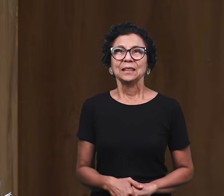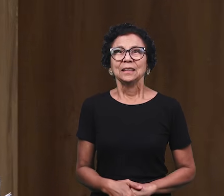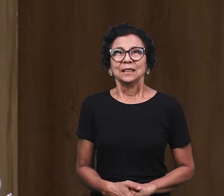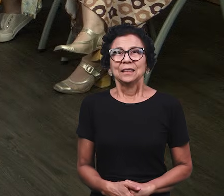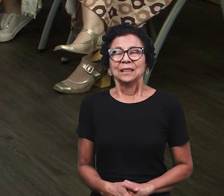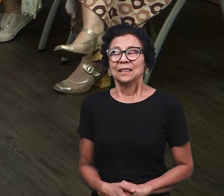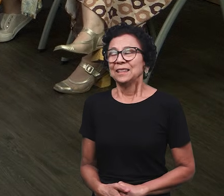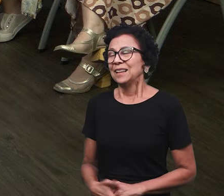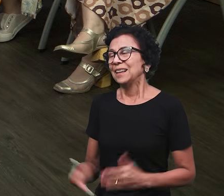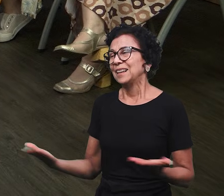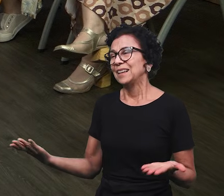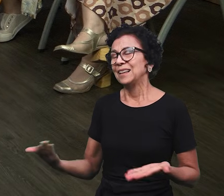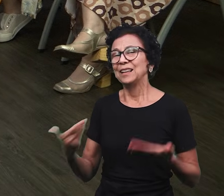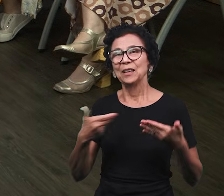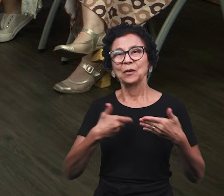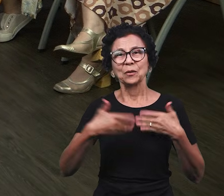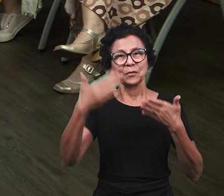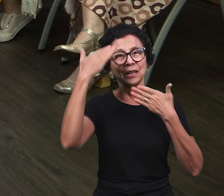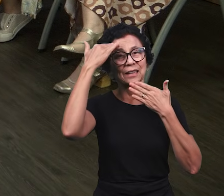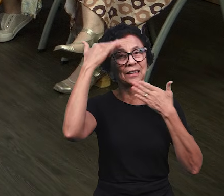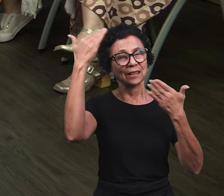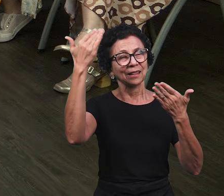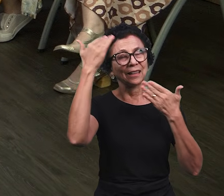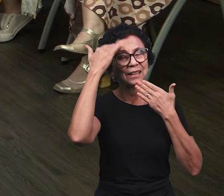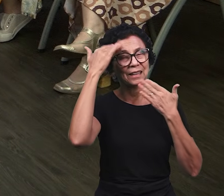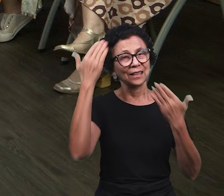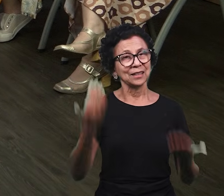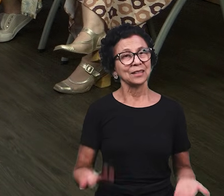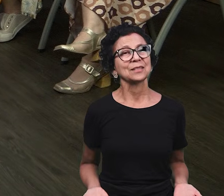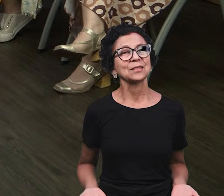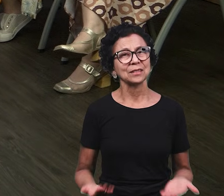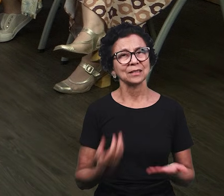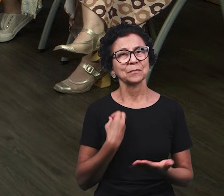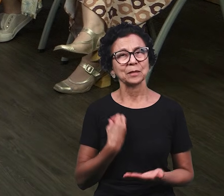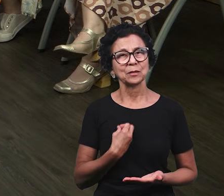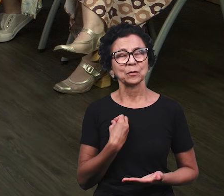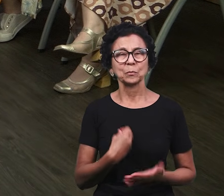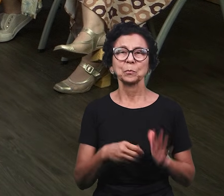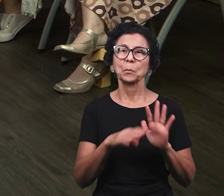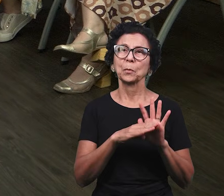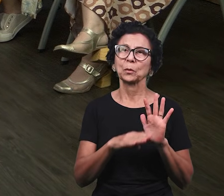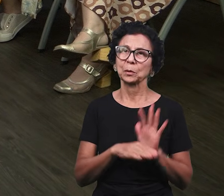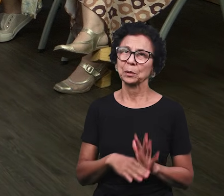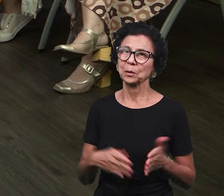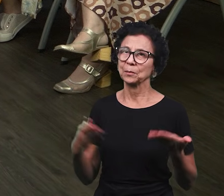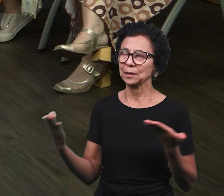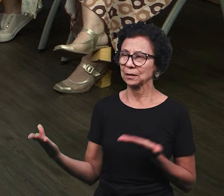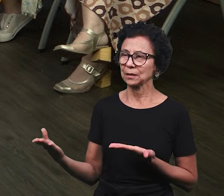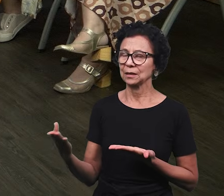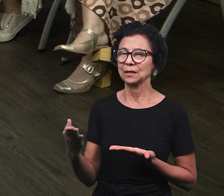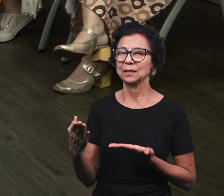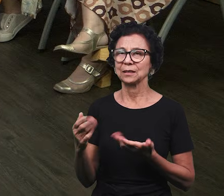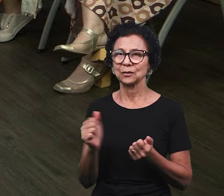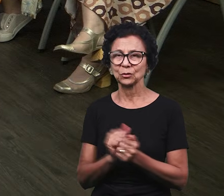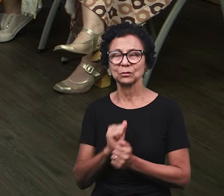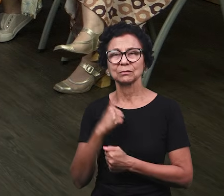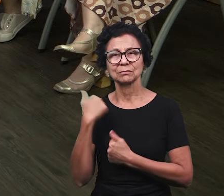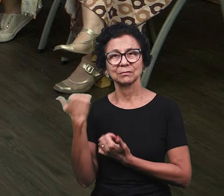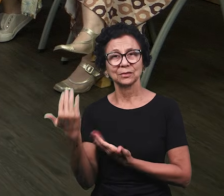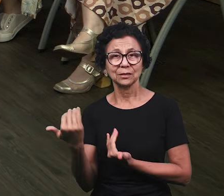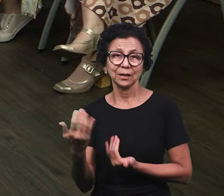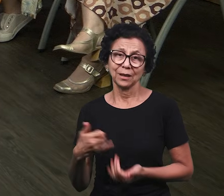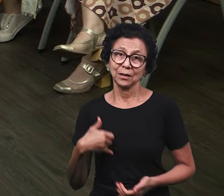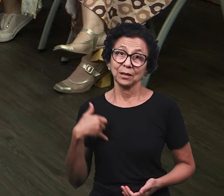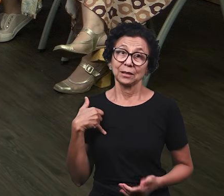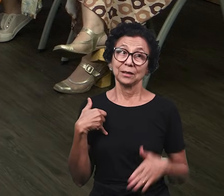Agradeço muito, Josias, aqui o convite de participar. Nos sentimos jovens, né? Ah, é bom demais. Estar no meio dos jovens é bom demais. Estamos com uma